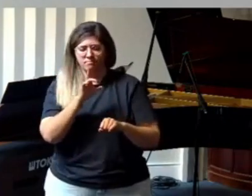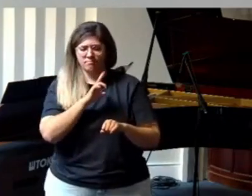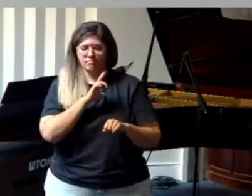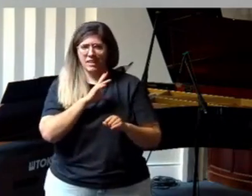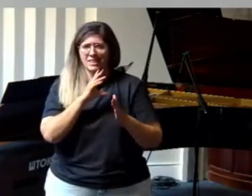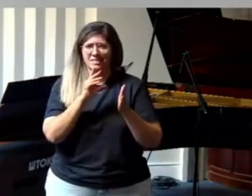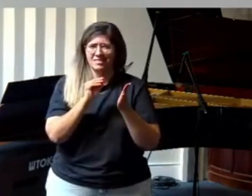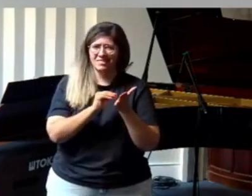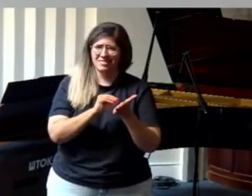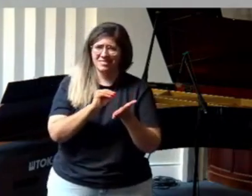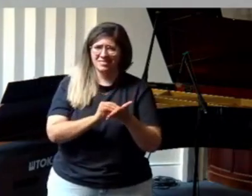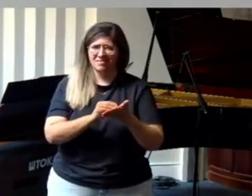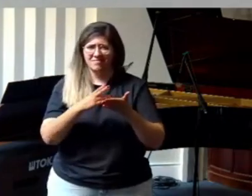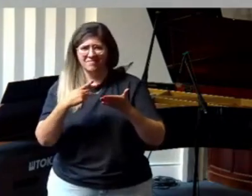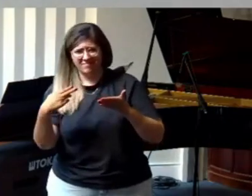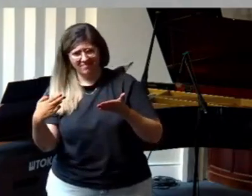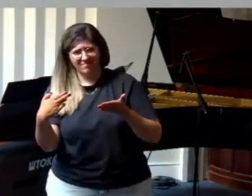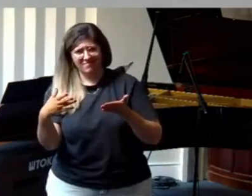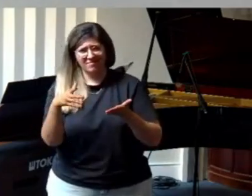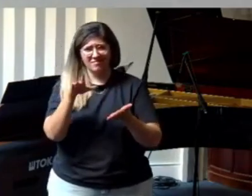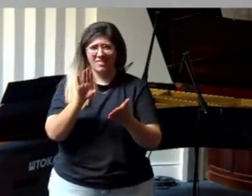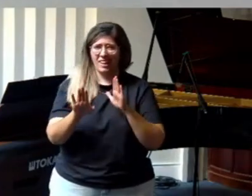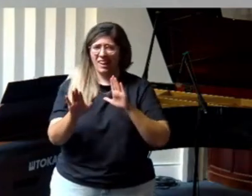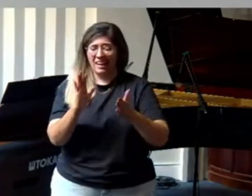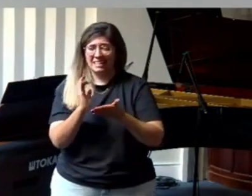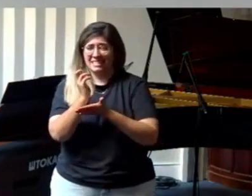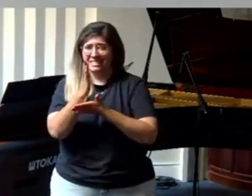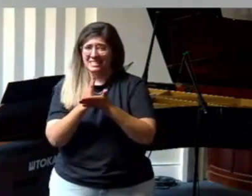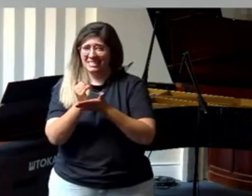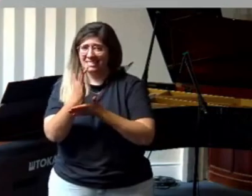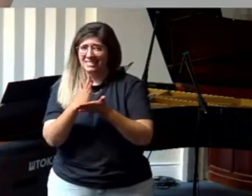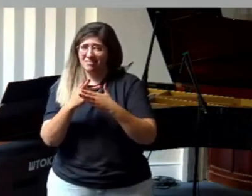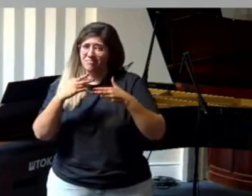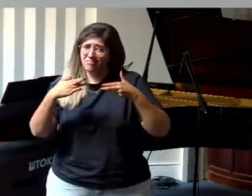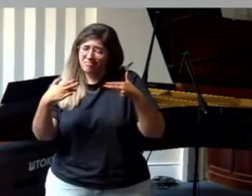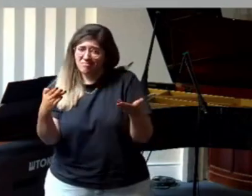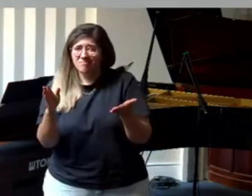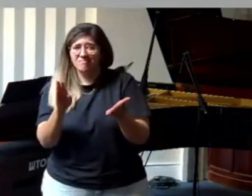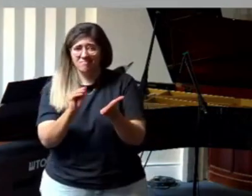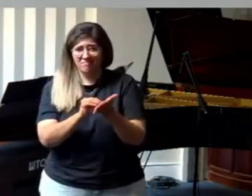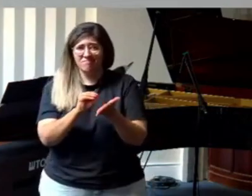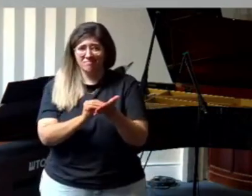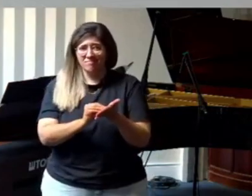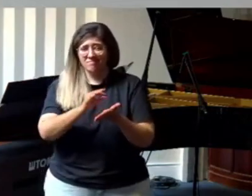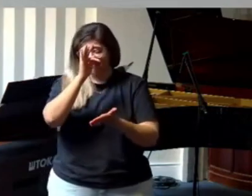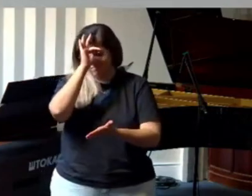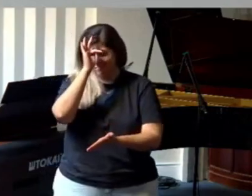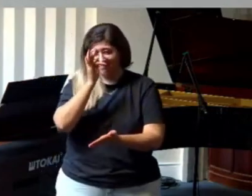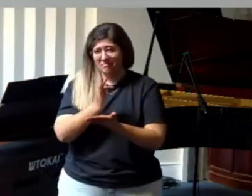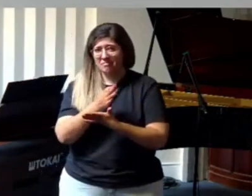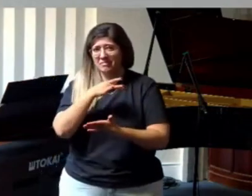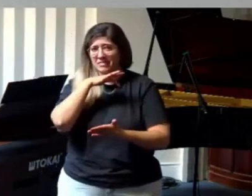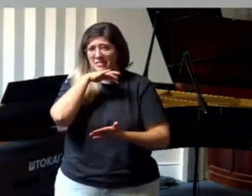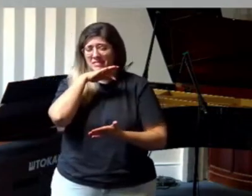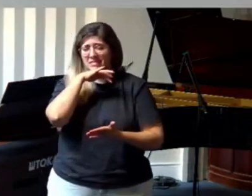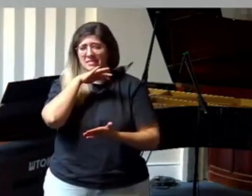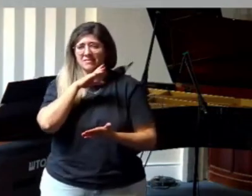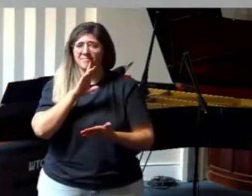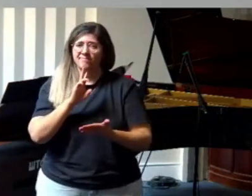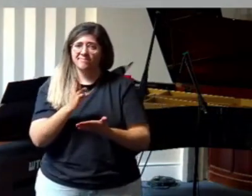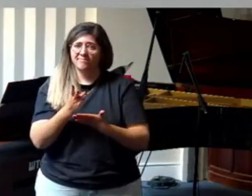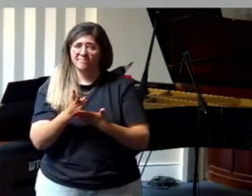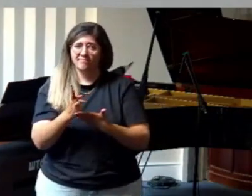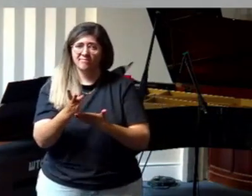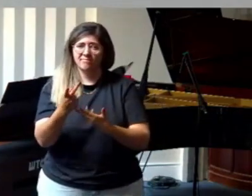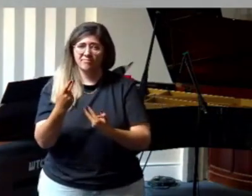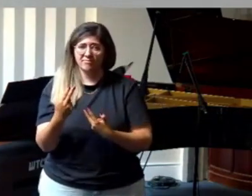completa, tão entregue ao Senhor. Às vezes ela é dividida com muitas outras coisas e o pior de tudo, não ser